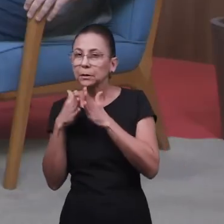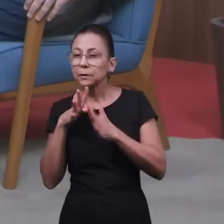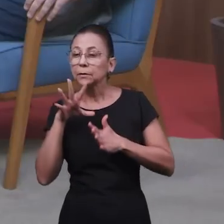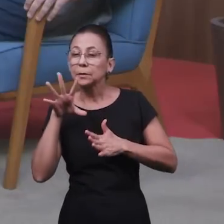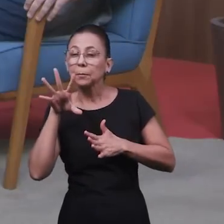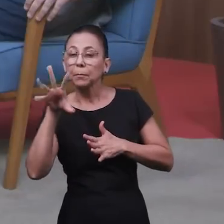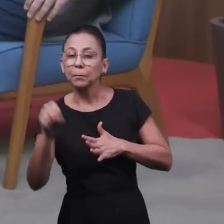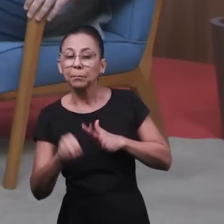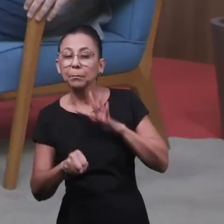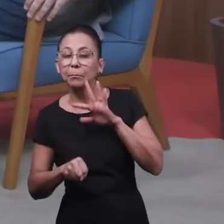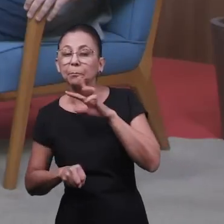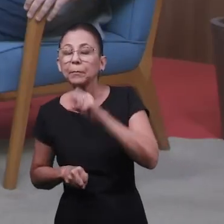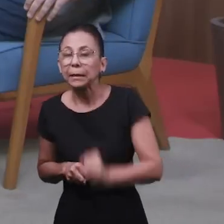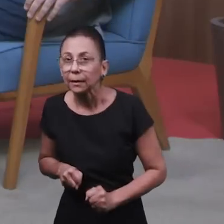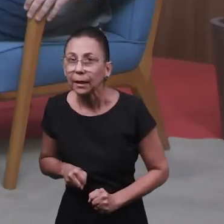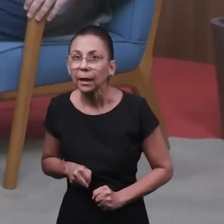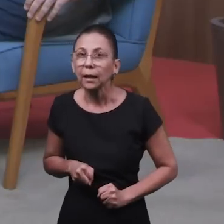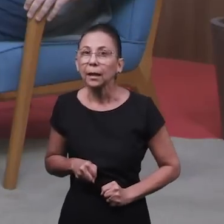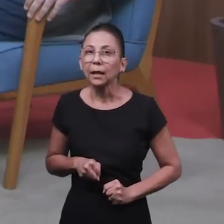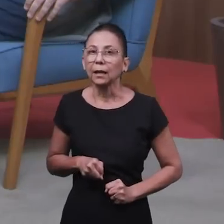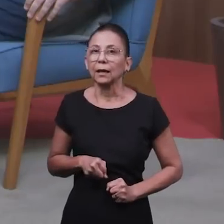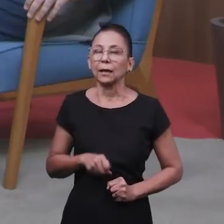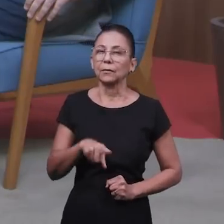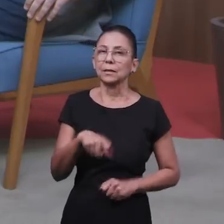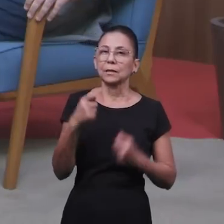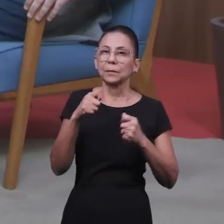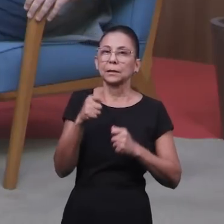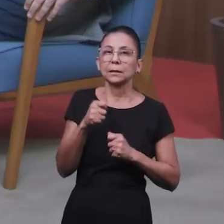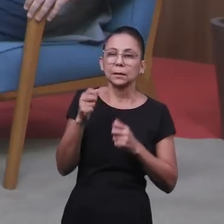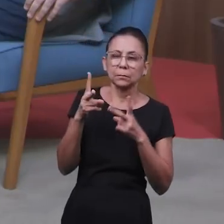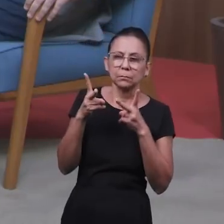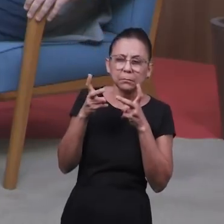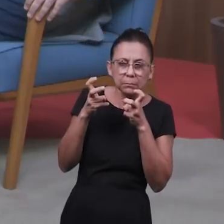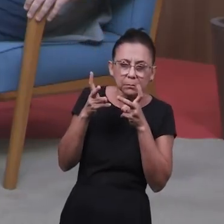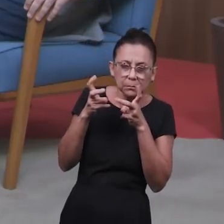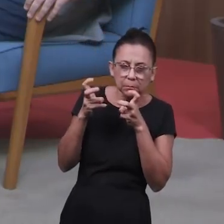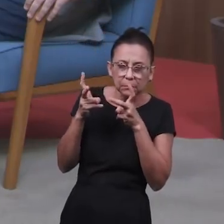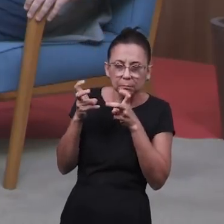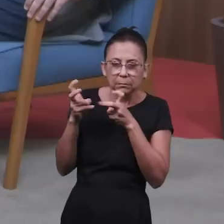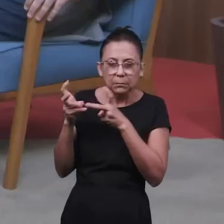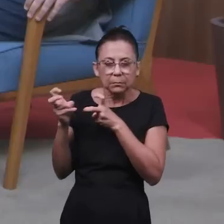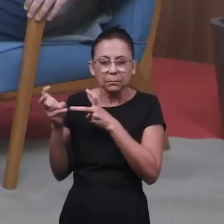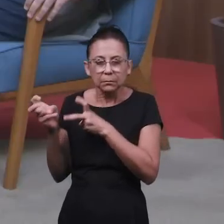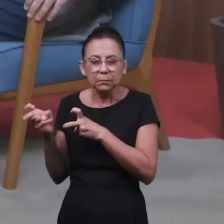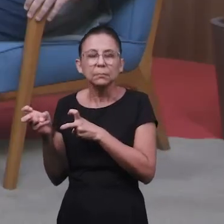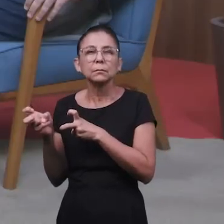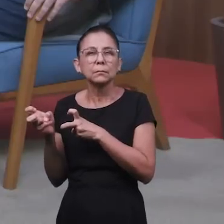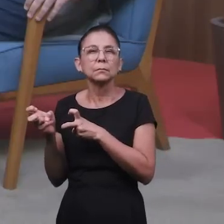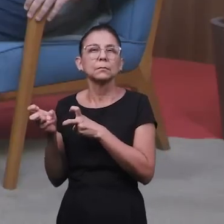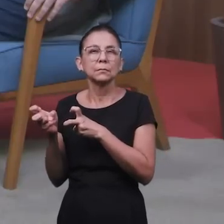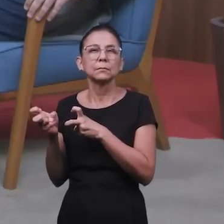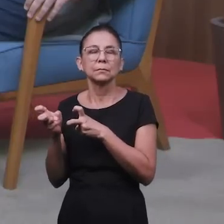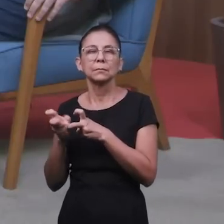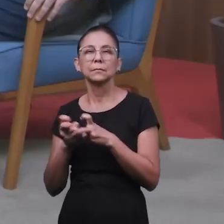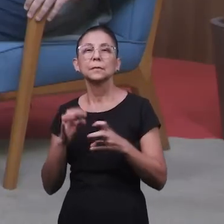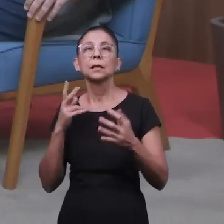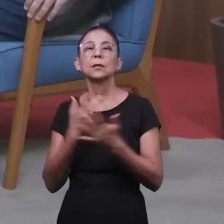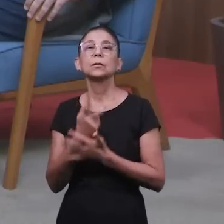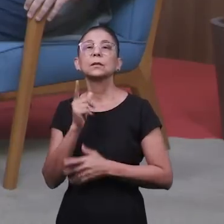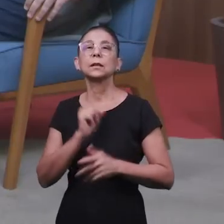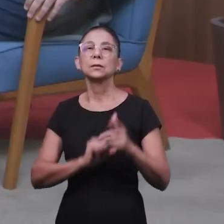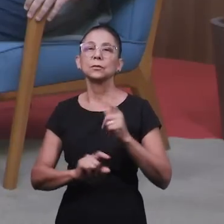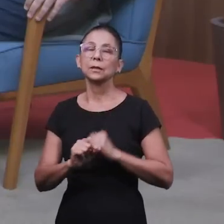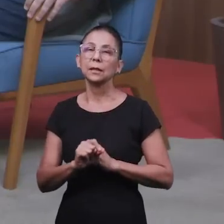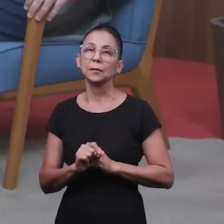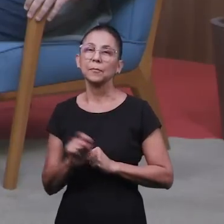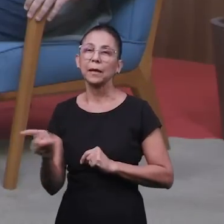estar atento. Você não pode descuidar, porque senão elas penetram nas brechas que são dadas e